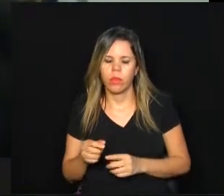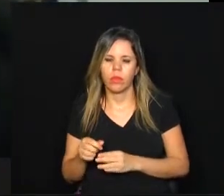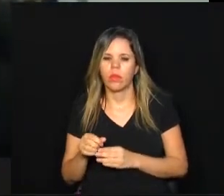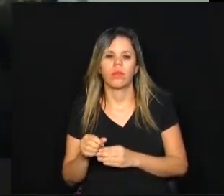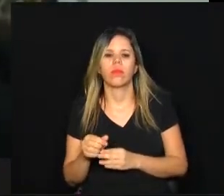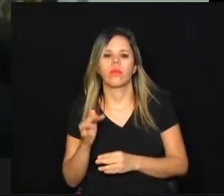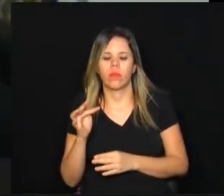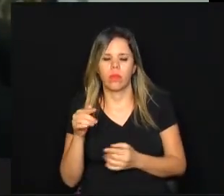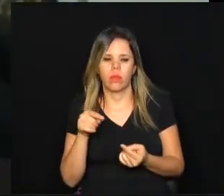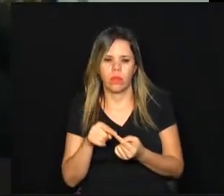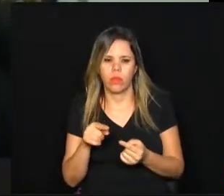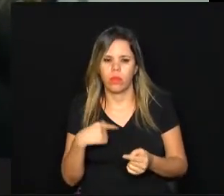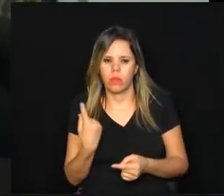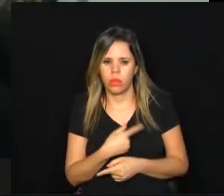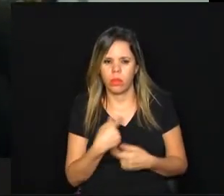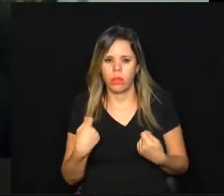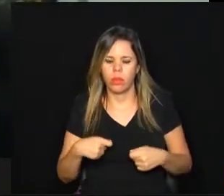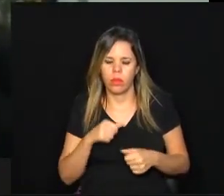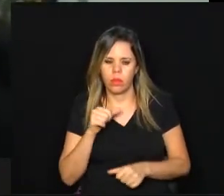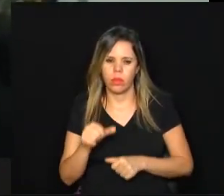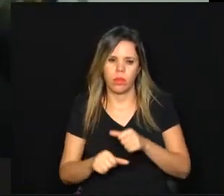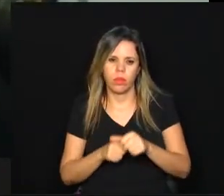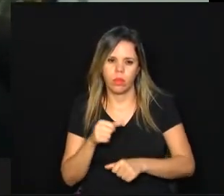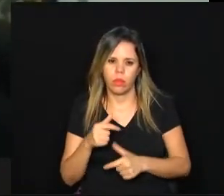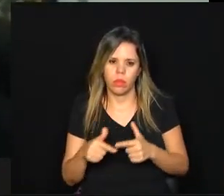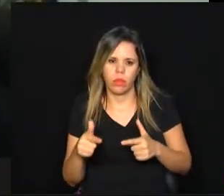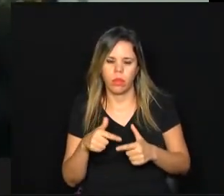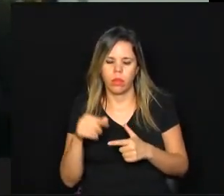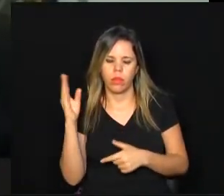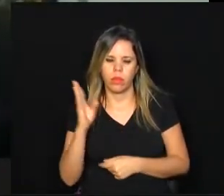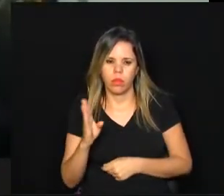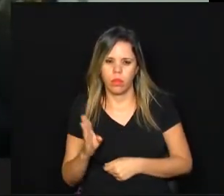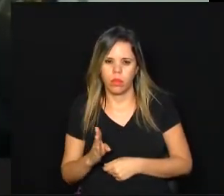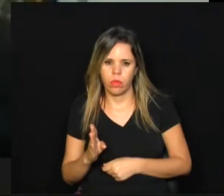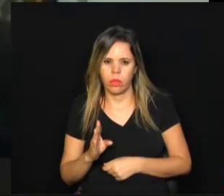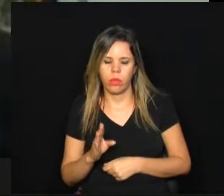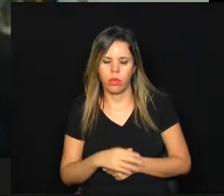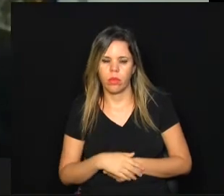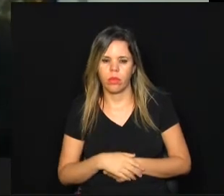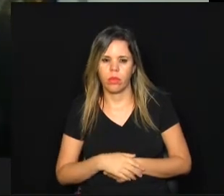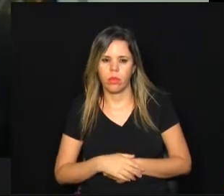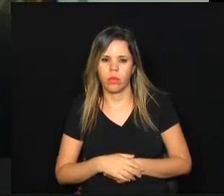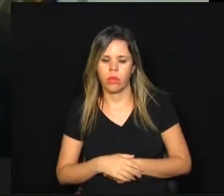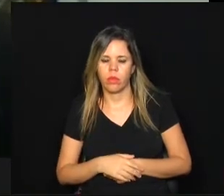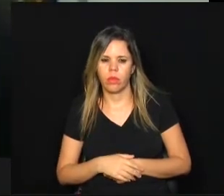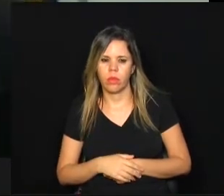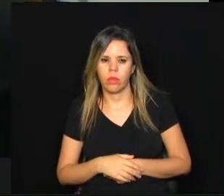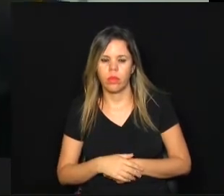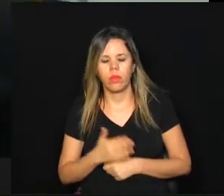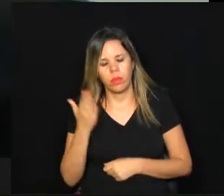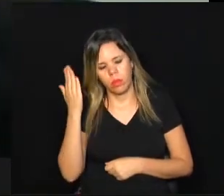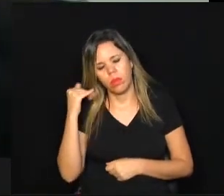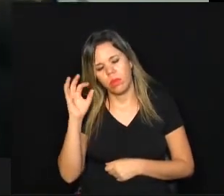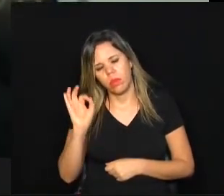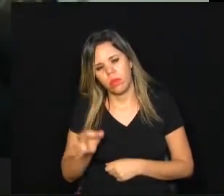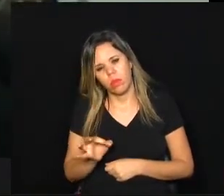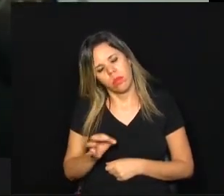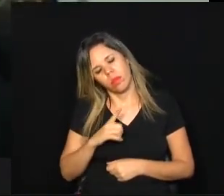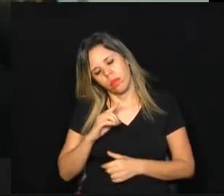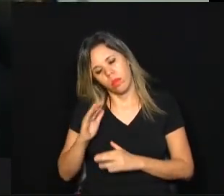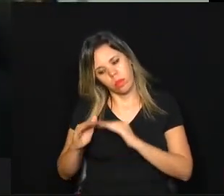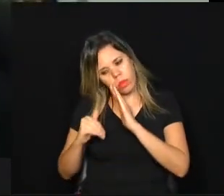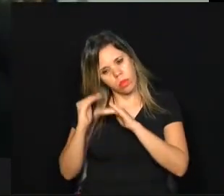porque nós precisamos mudar essa realidade brasileira, com certeza. Então, eu entendo que é um